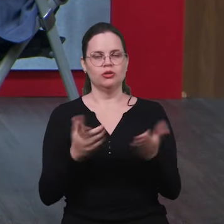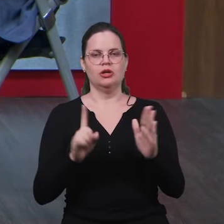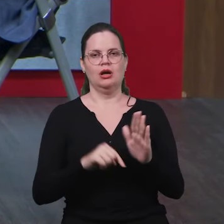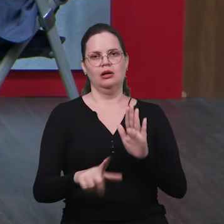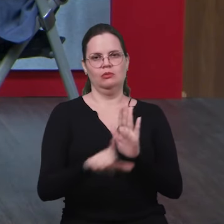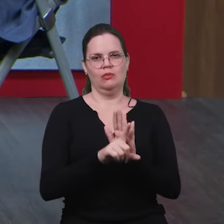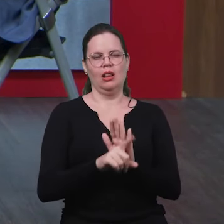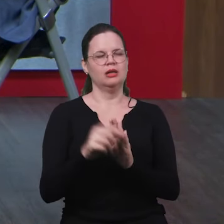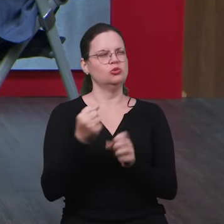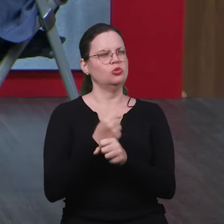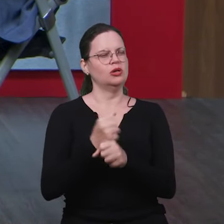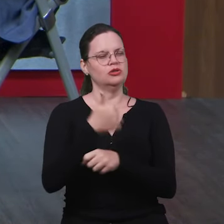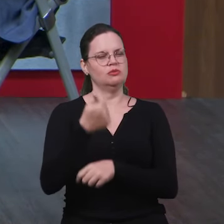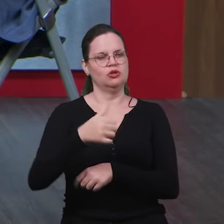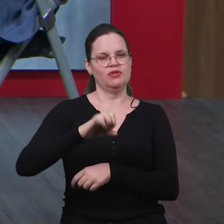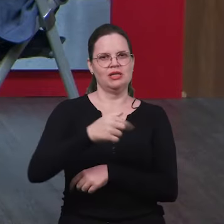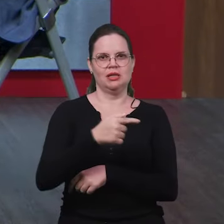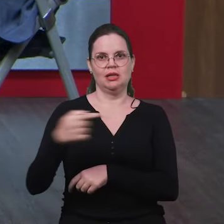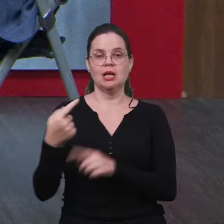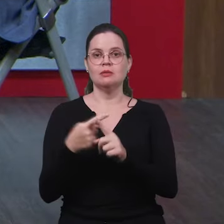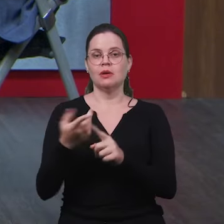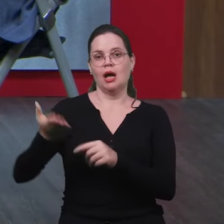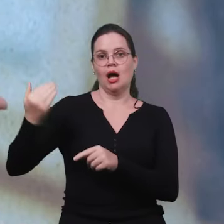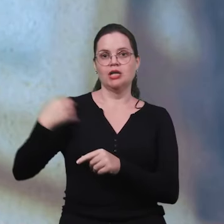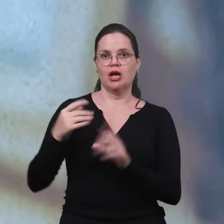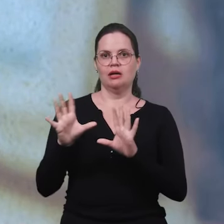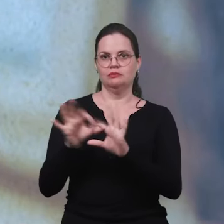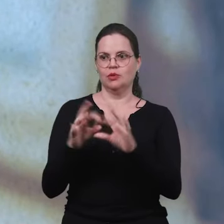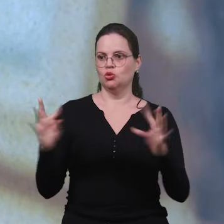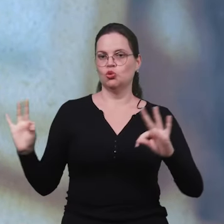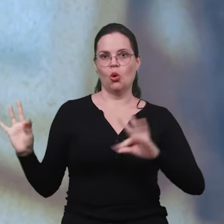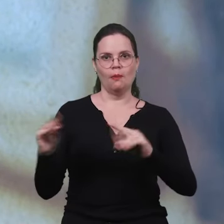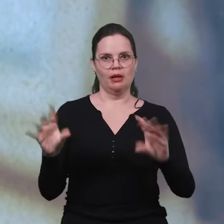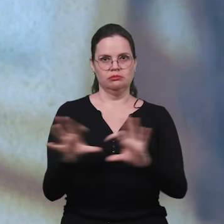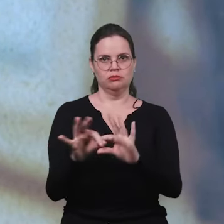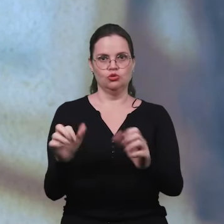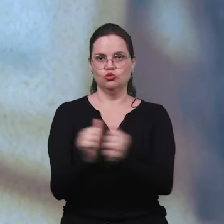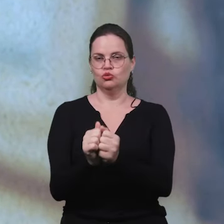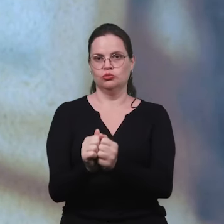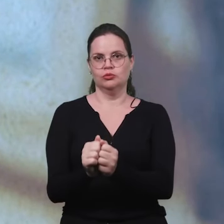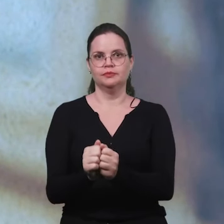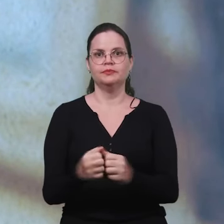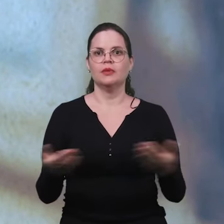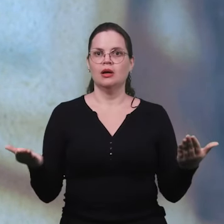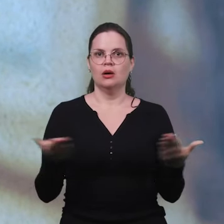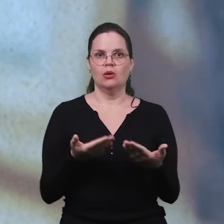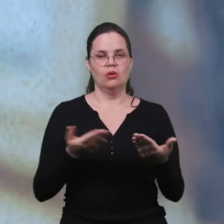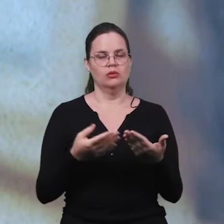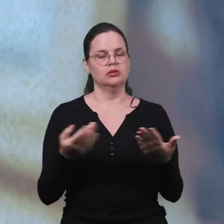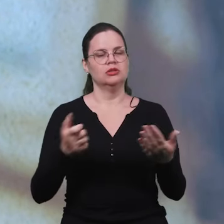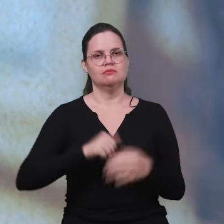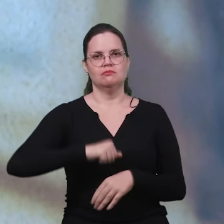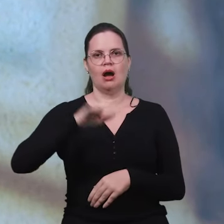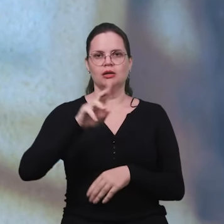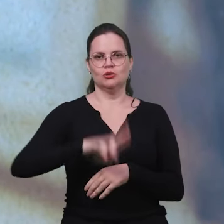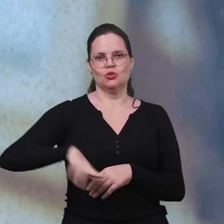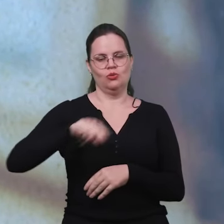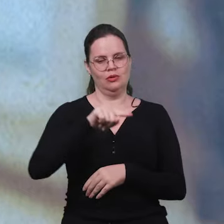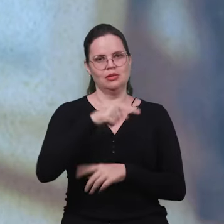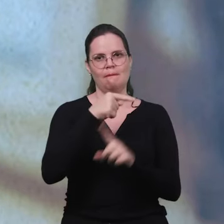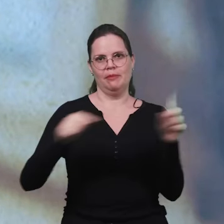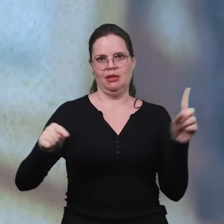desde 77, que antigamente era a comunhão universal. Sim. Mas hoje é o regime da comunhão universal, da comunhão parcial. Então,